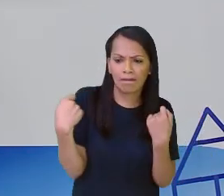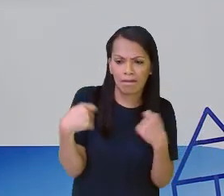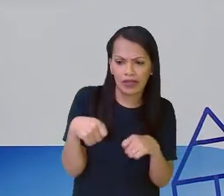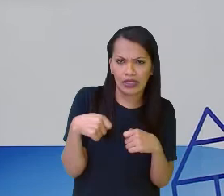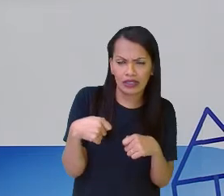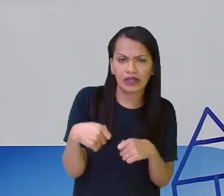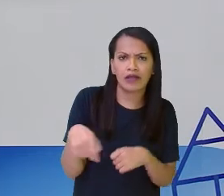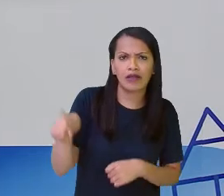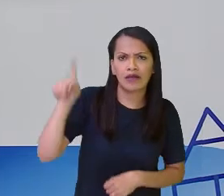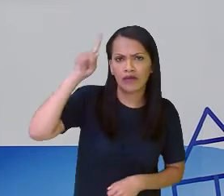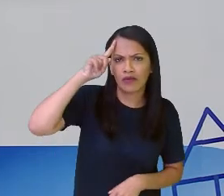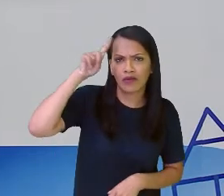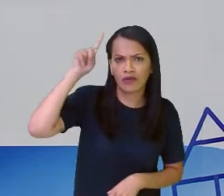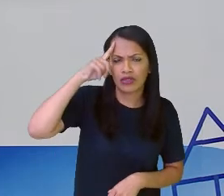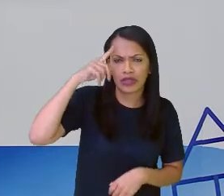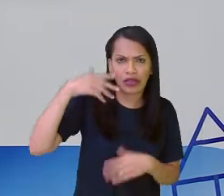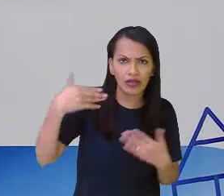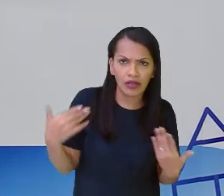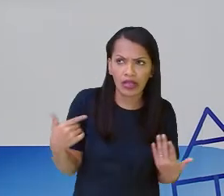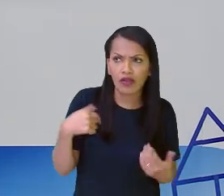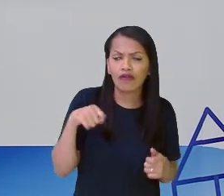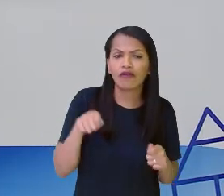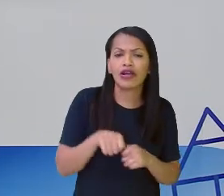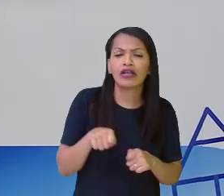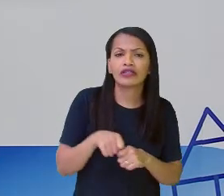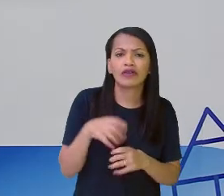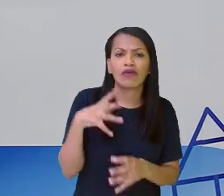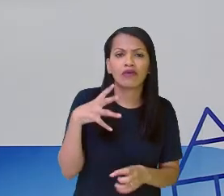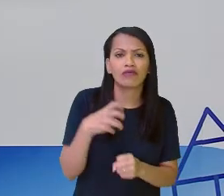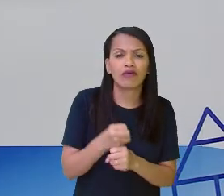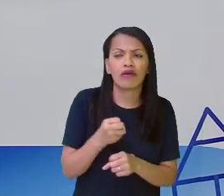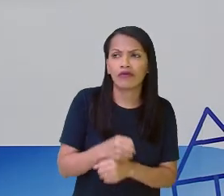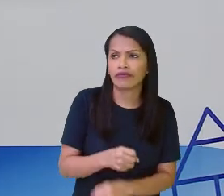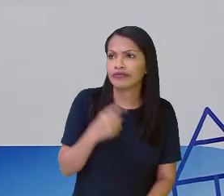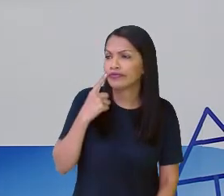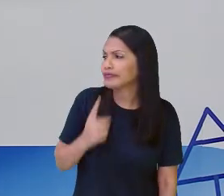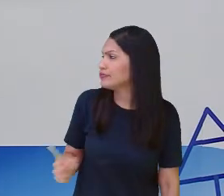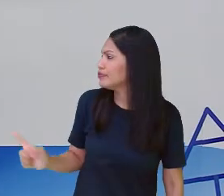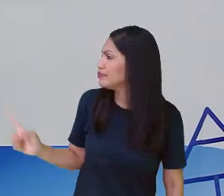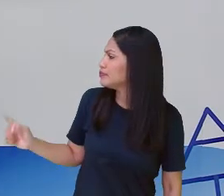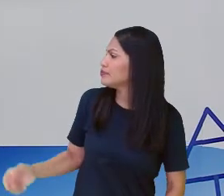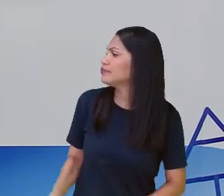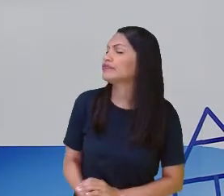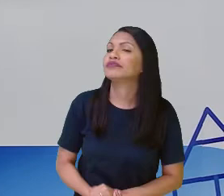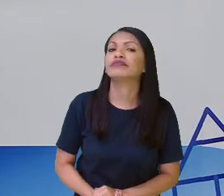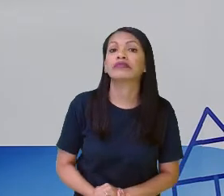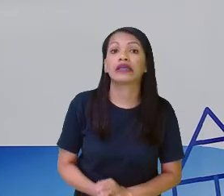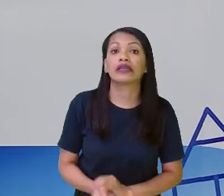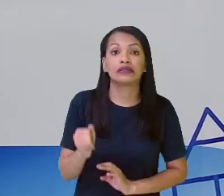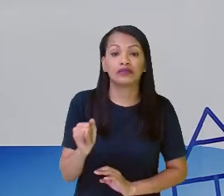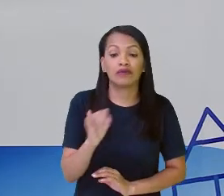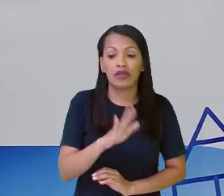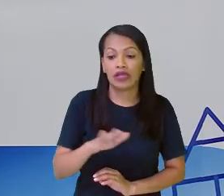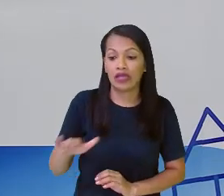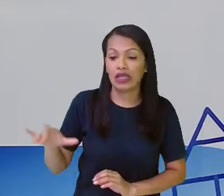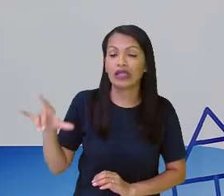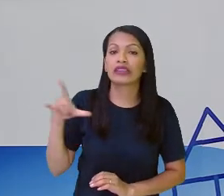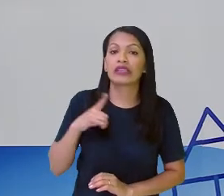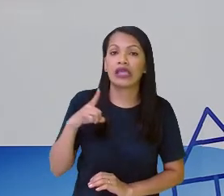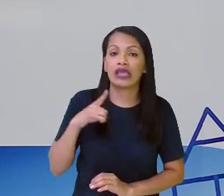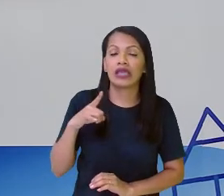em relação à água, eu faria um cálculo parecido com esse. Ó. Se uma criança tem 35